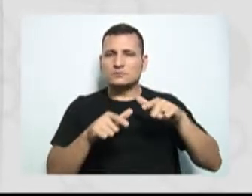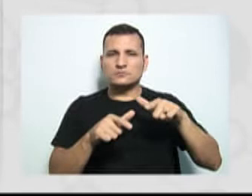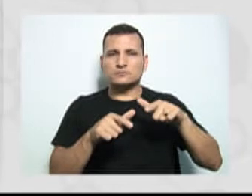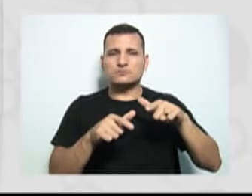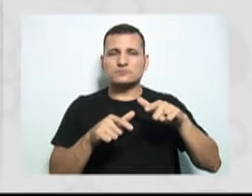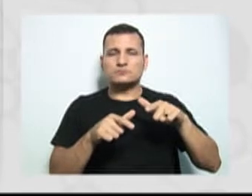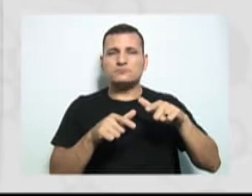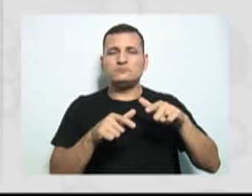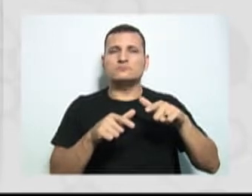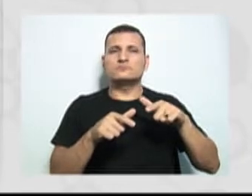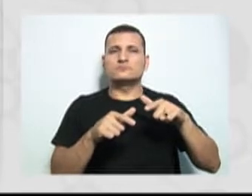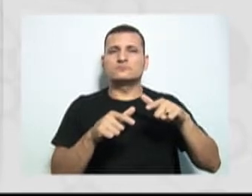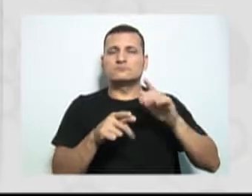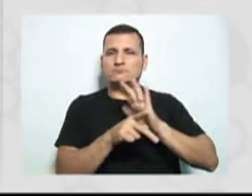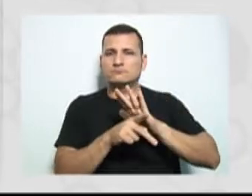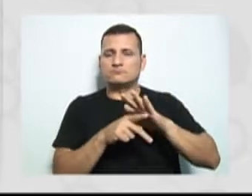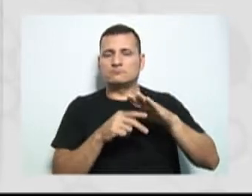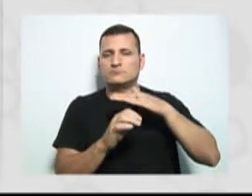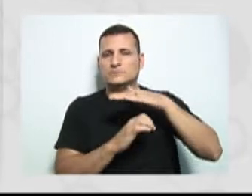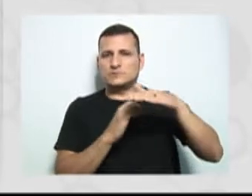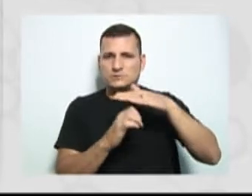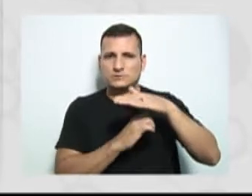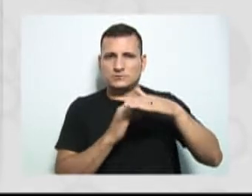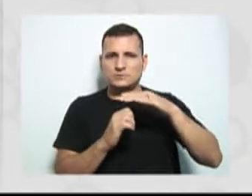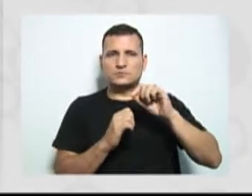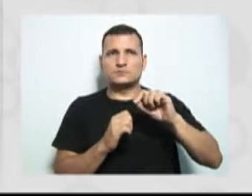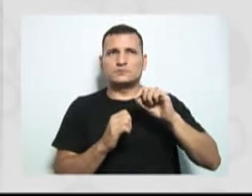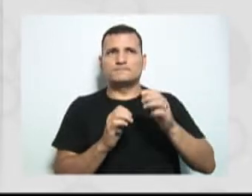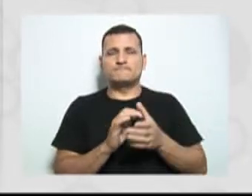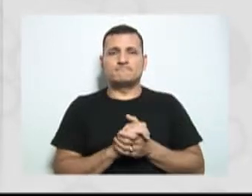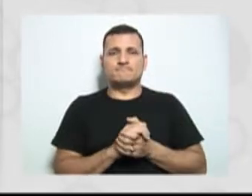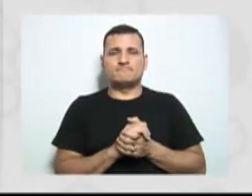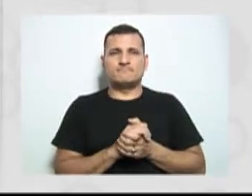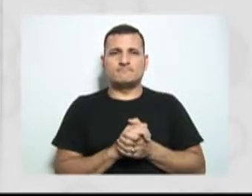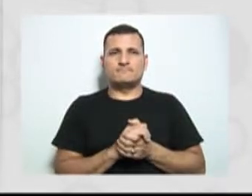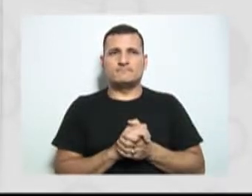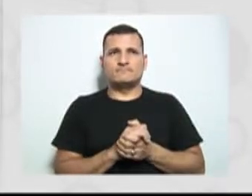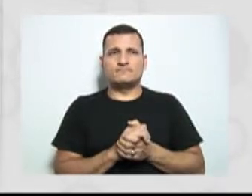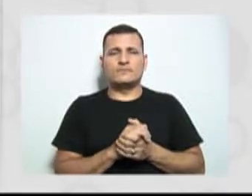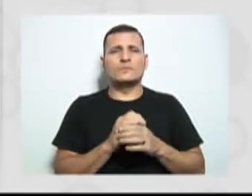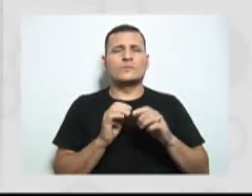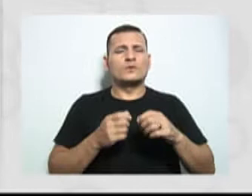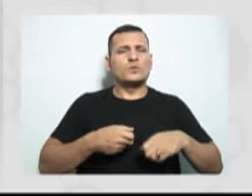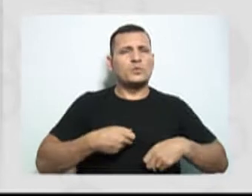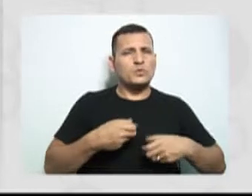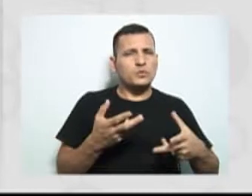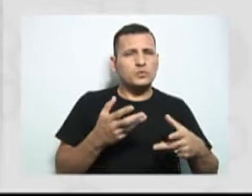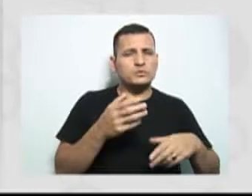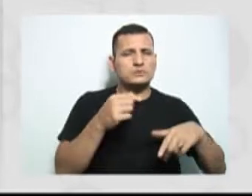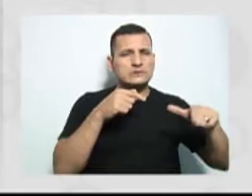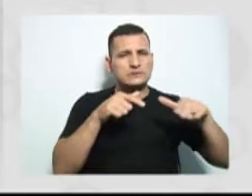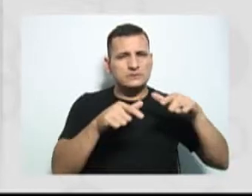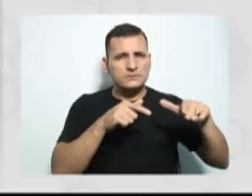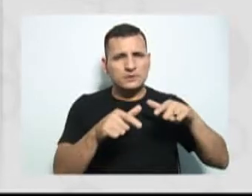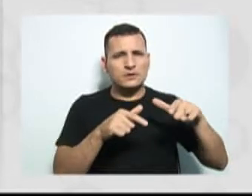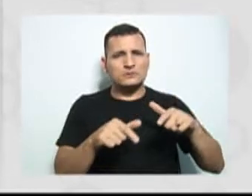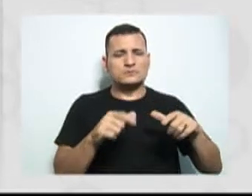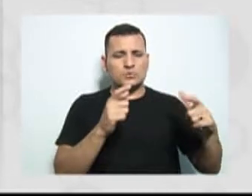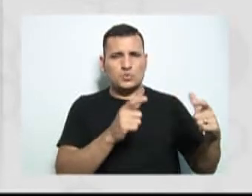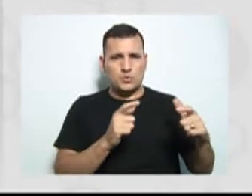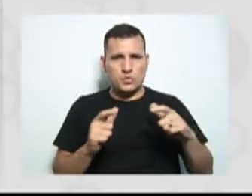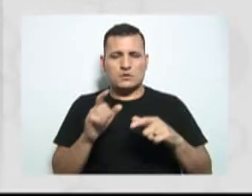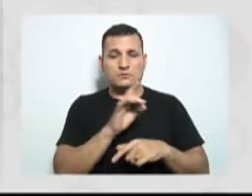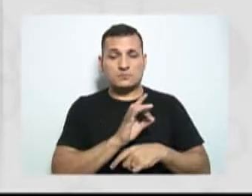pela organização. Ou seja, através do custeio baseado em atividades, eu vou saber essa questão